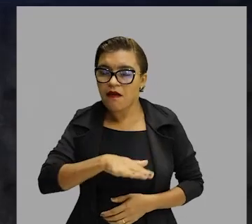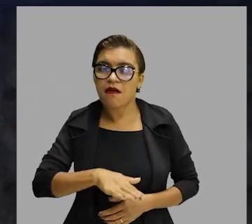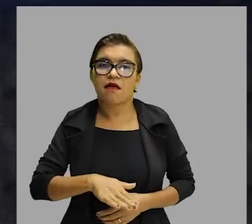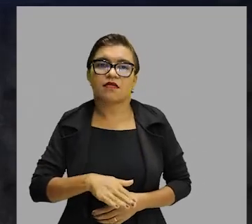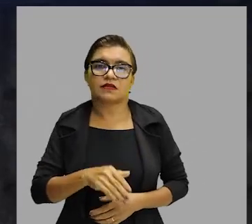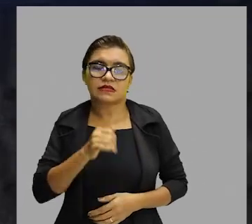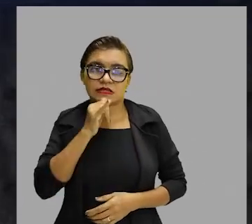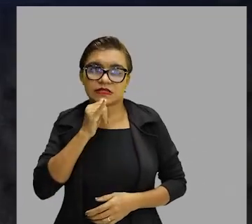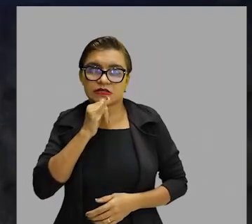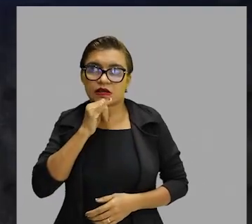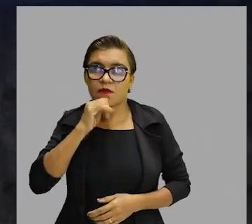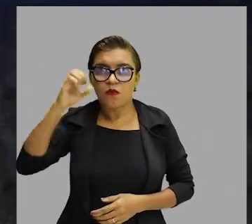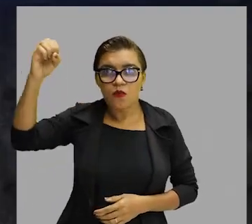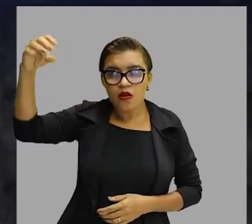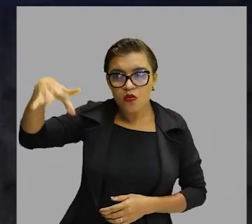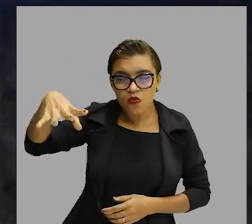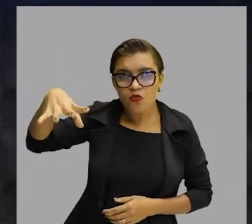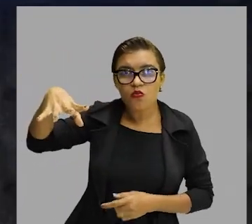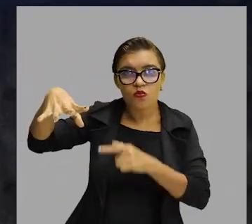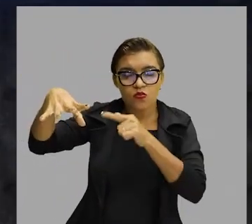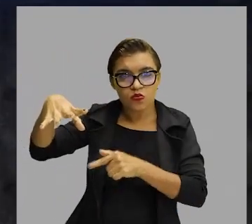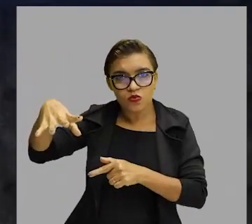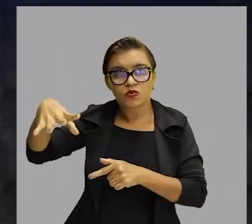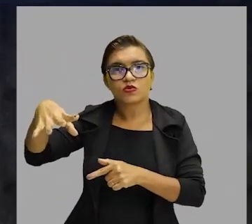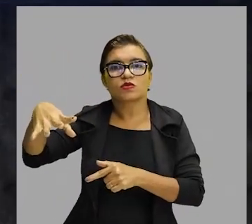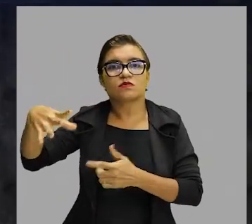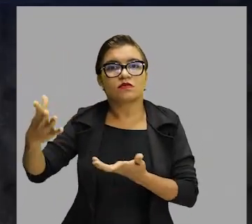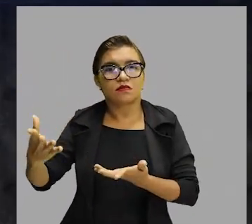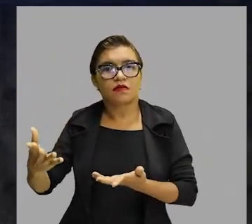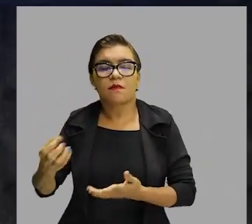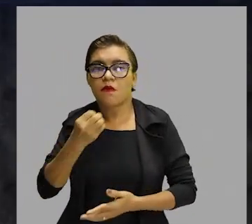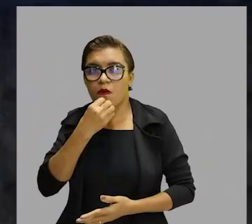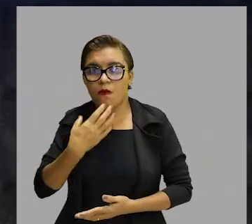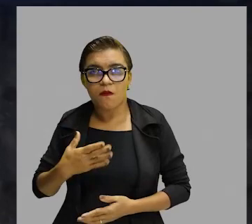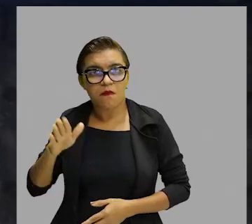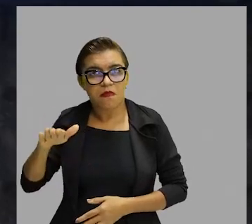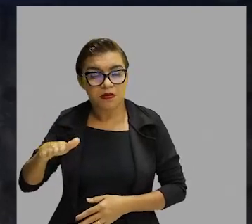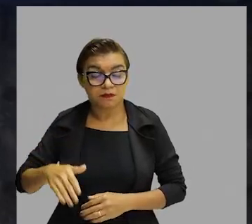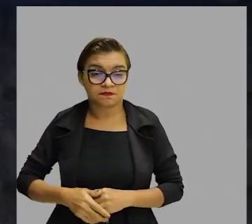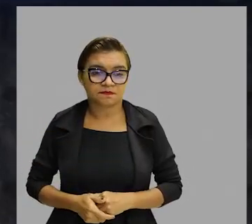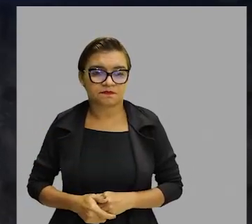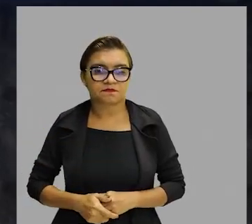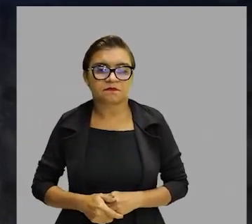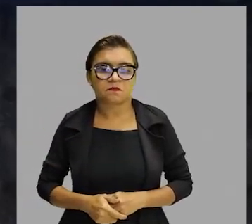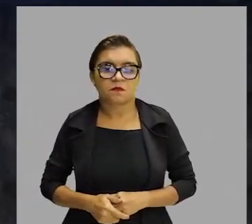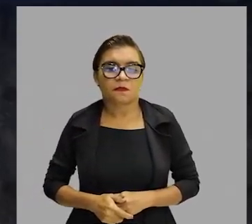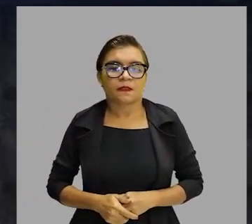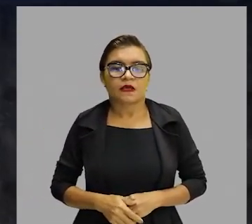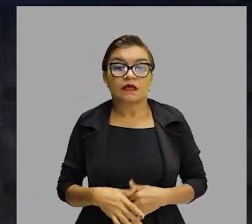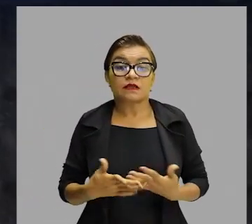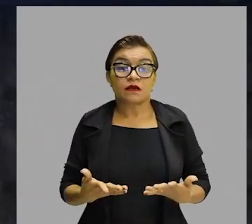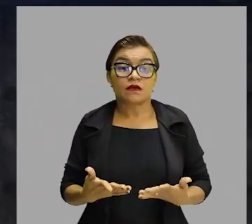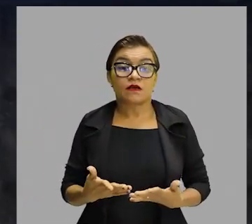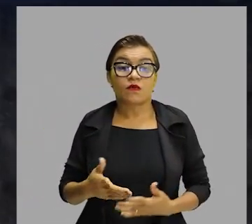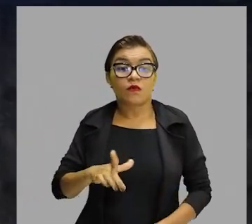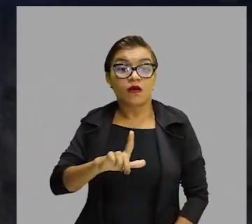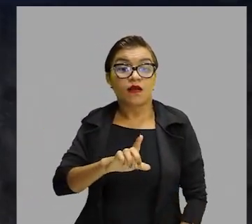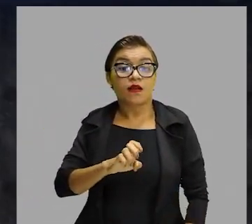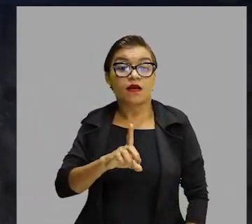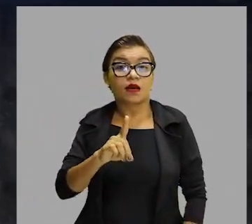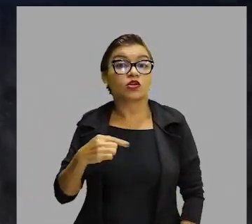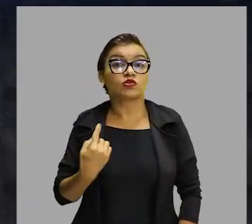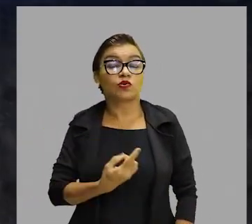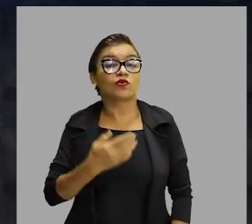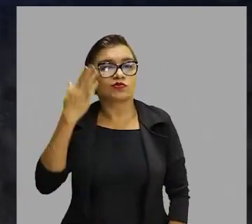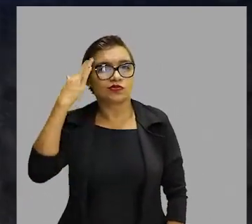poder de emissão de luz um pouco maior, certo? Então, é o LED que nós conhecemos aí